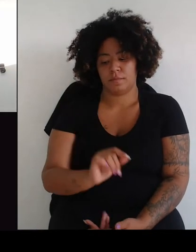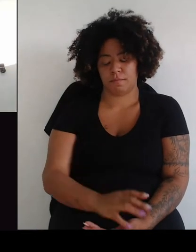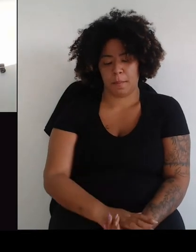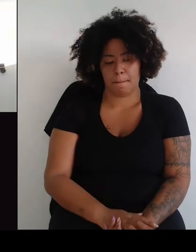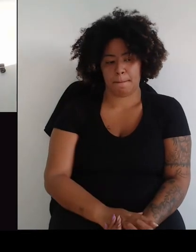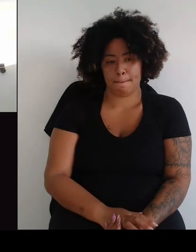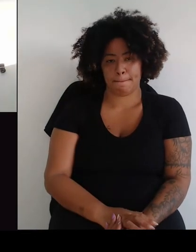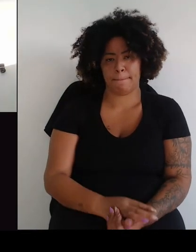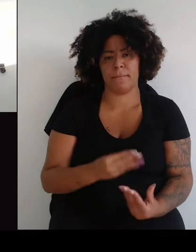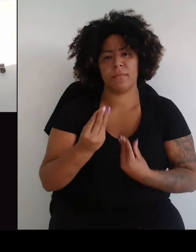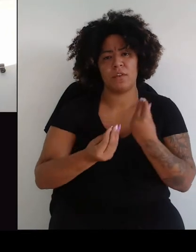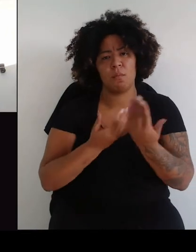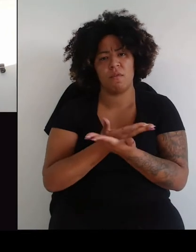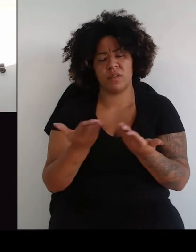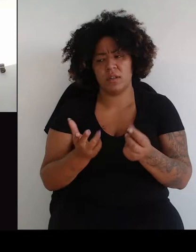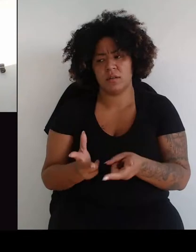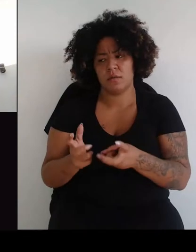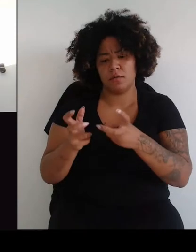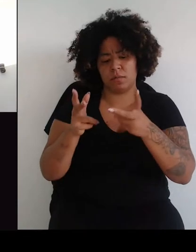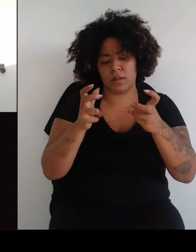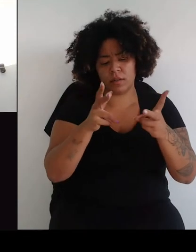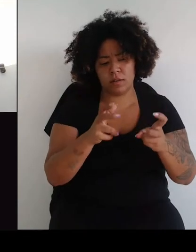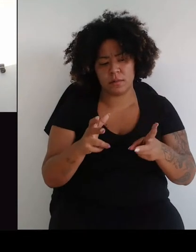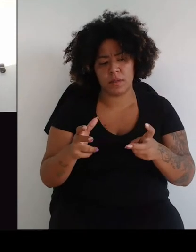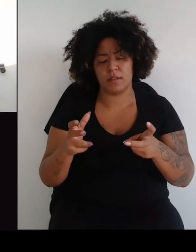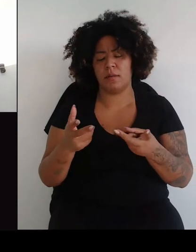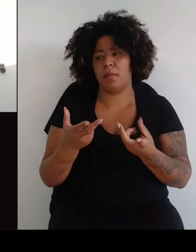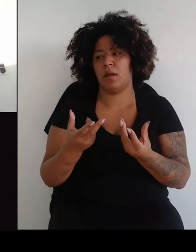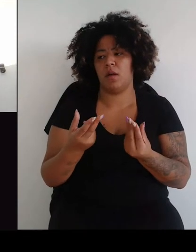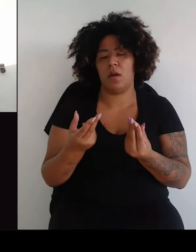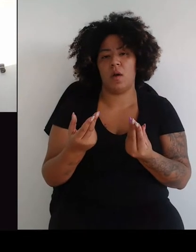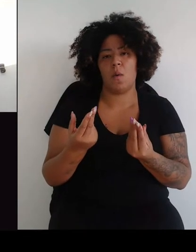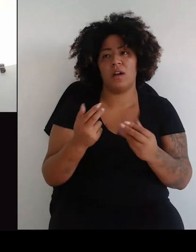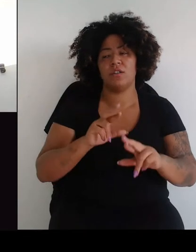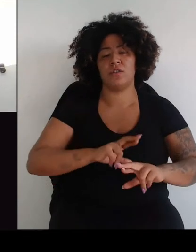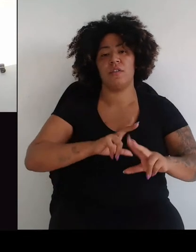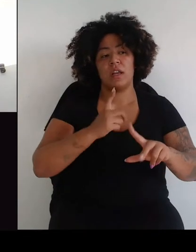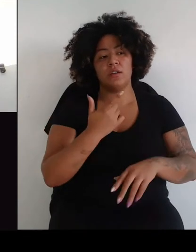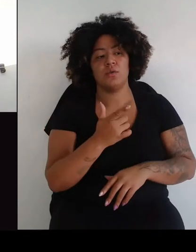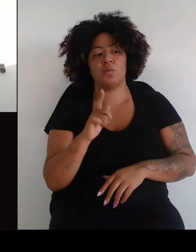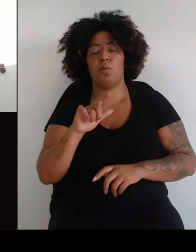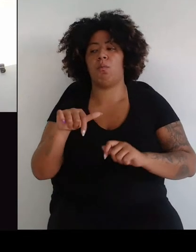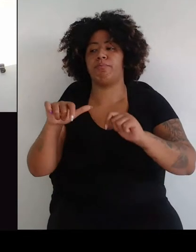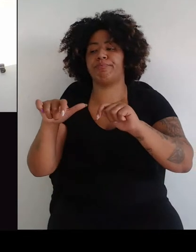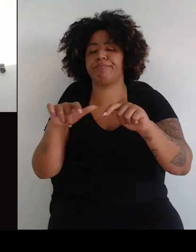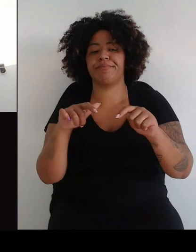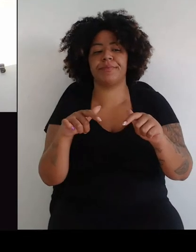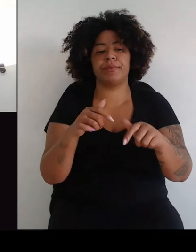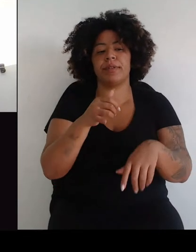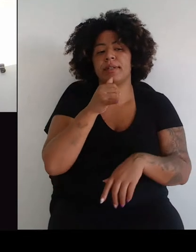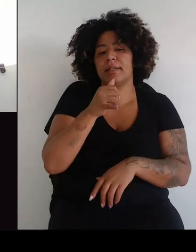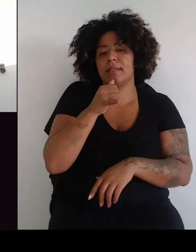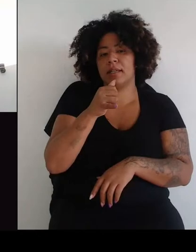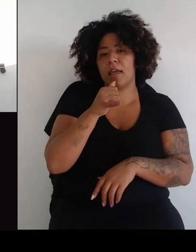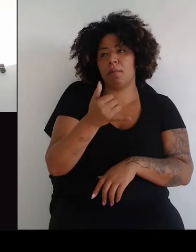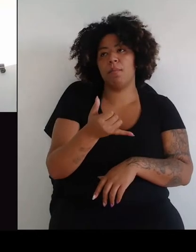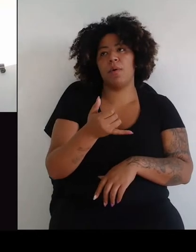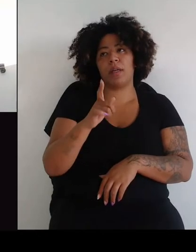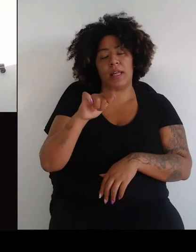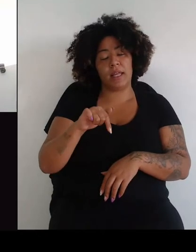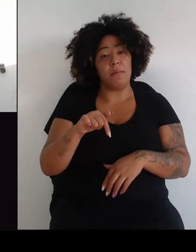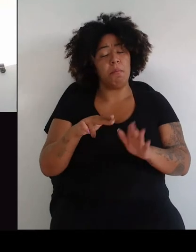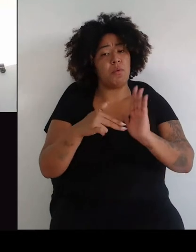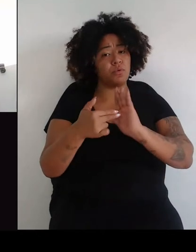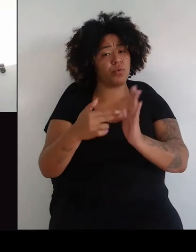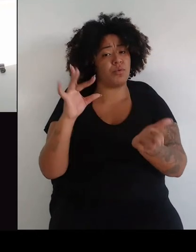vocês perceberam as mesas anteriores né questões que eu acho que os outros a palestrantes trouxeram que talvez